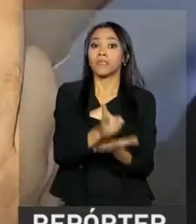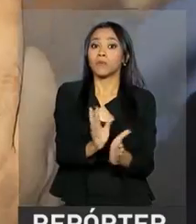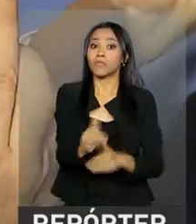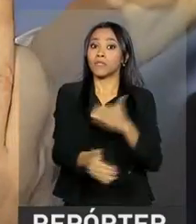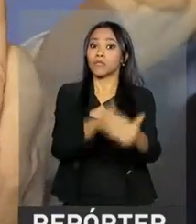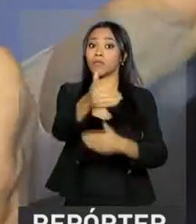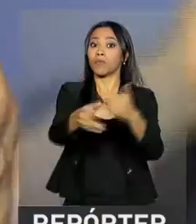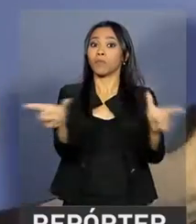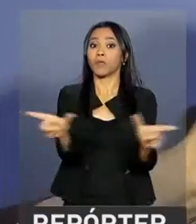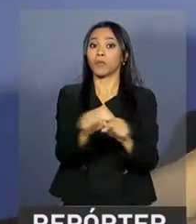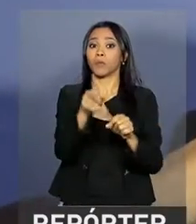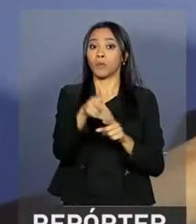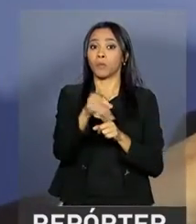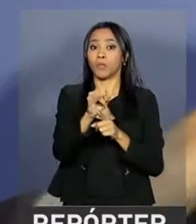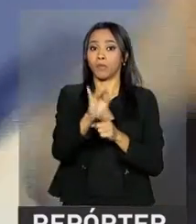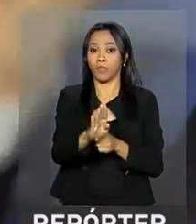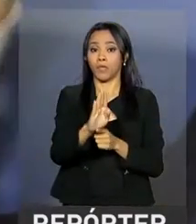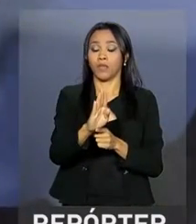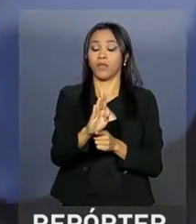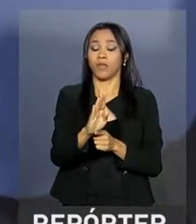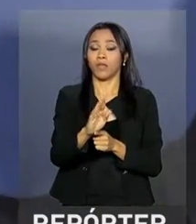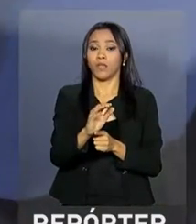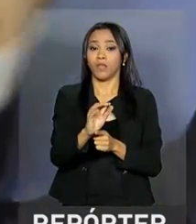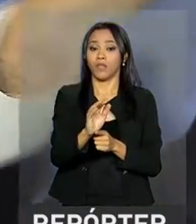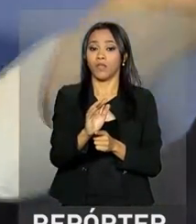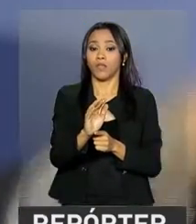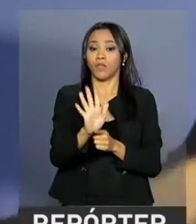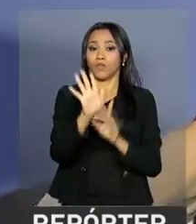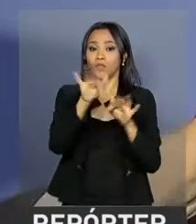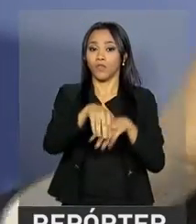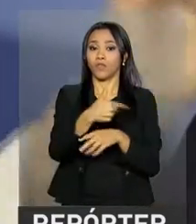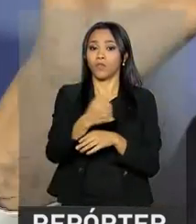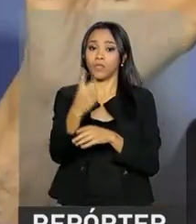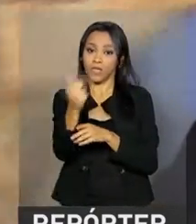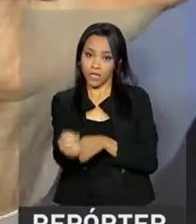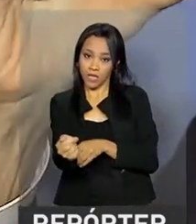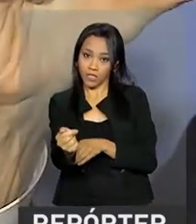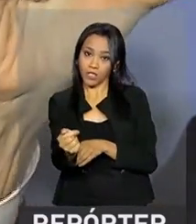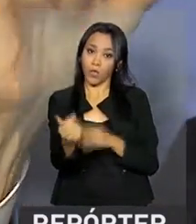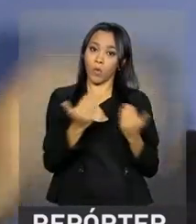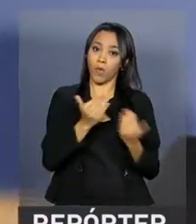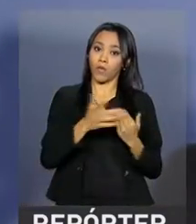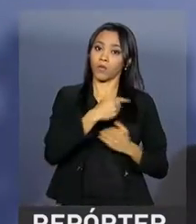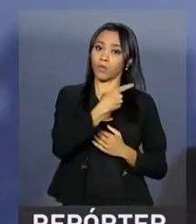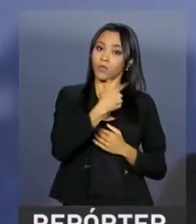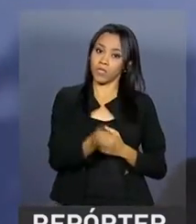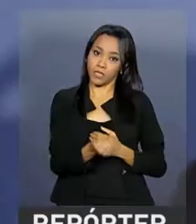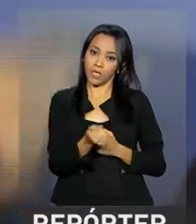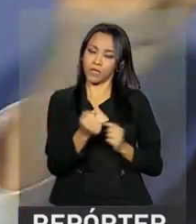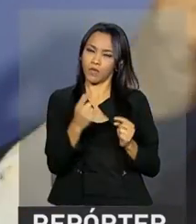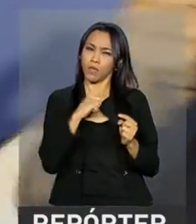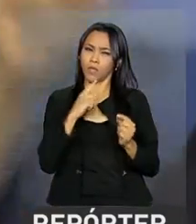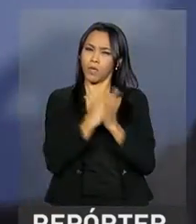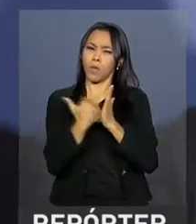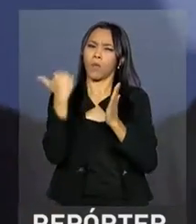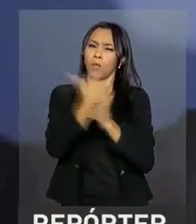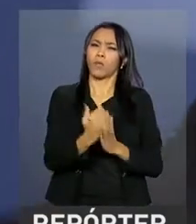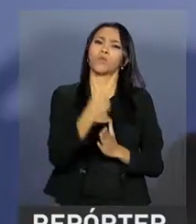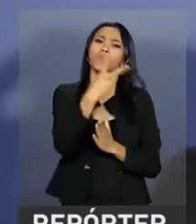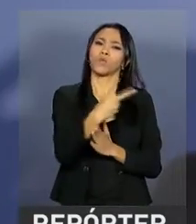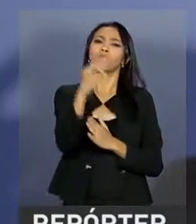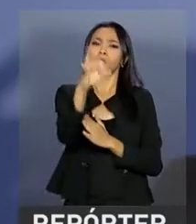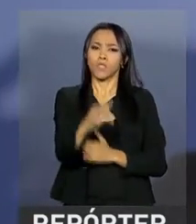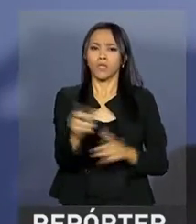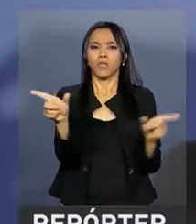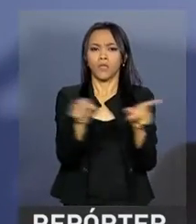positivo no final de 16 17 comparado com 16 elza e um crescimento de 2% durante